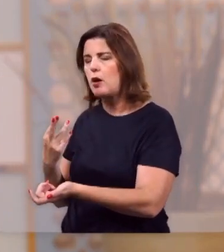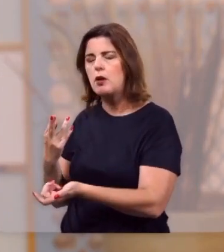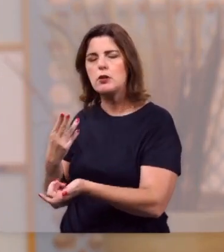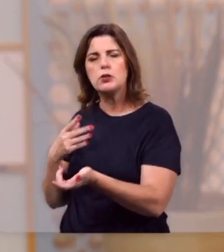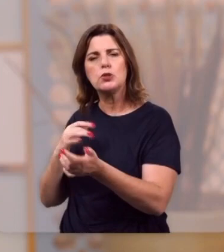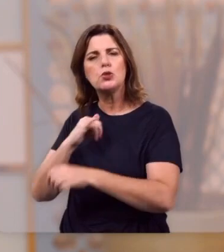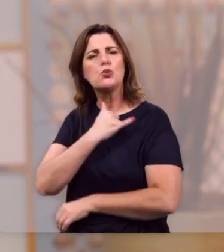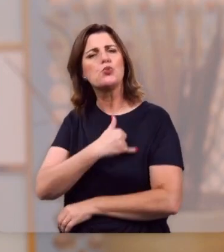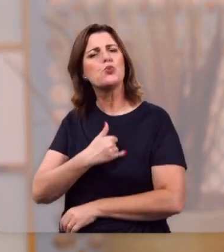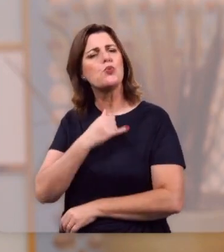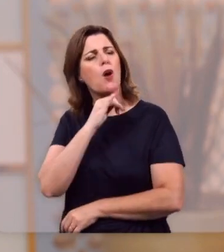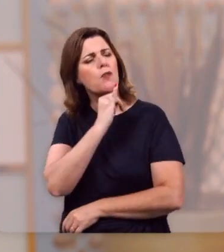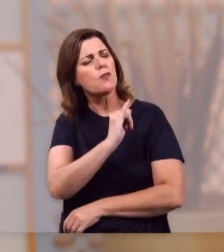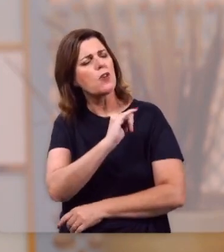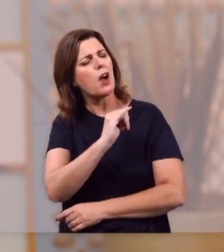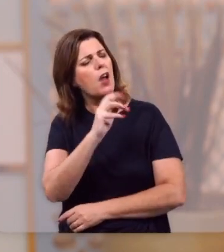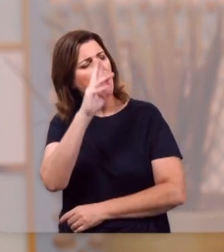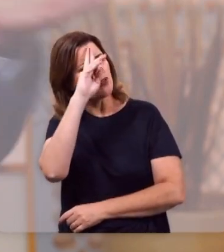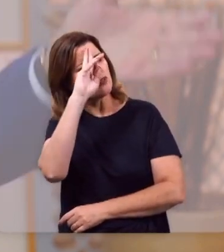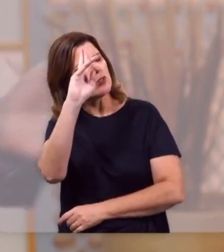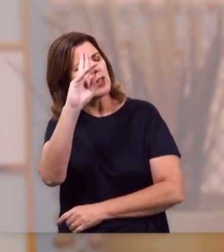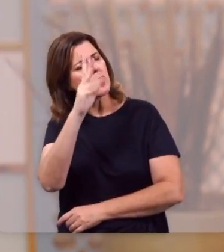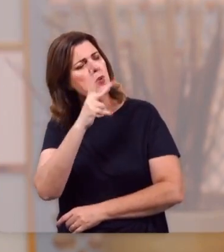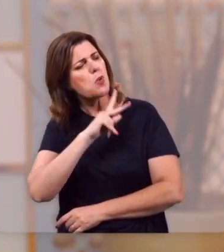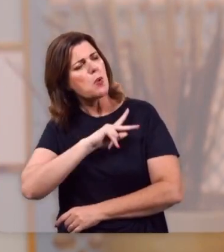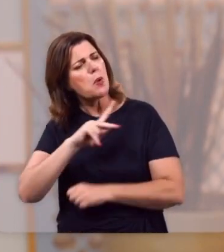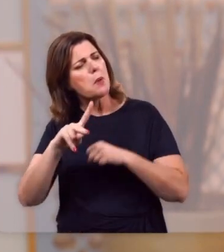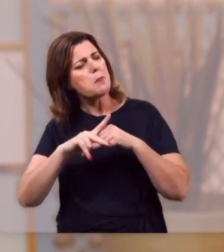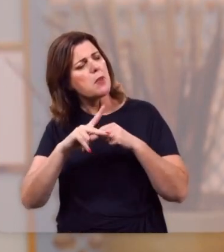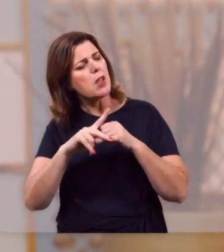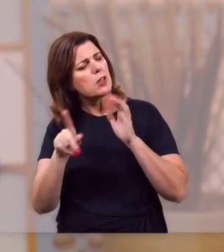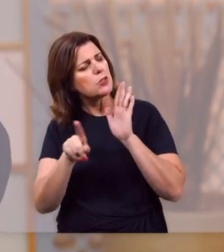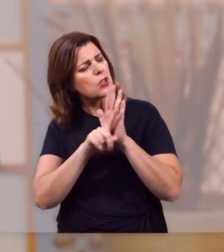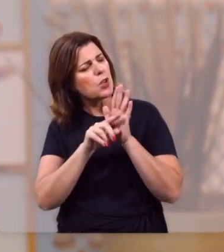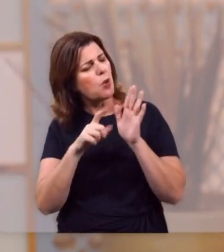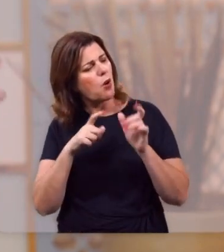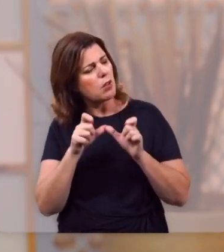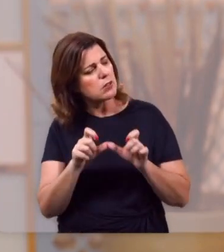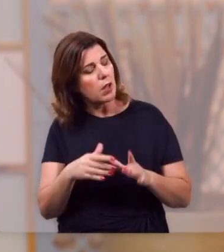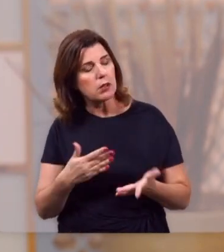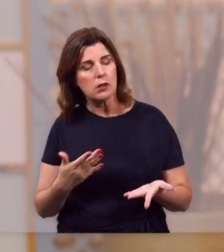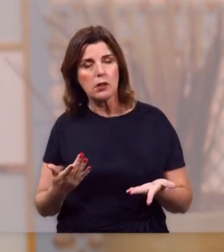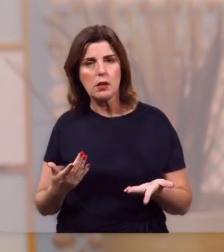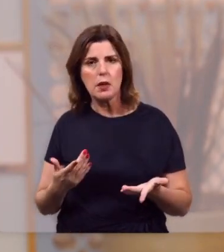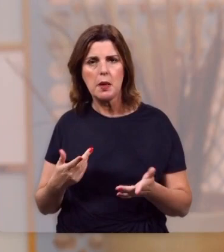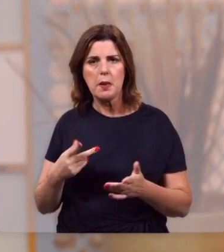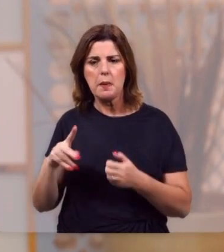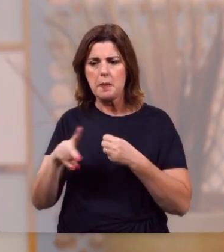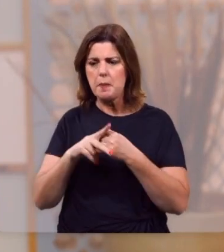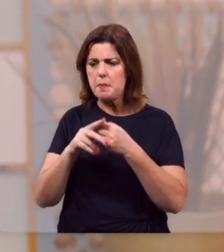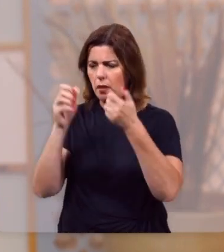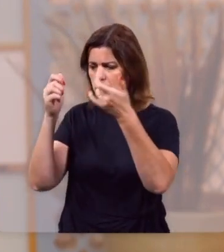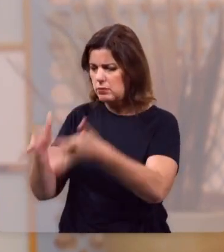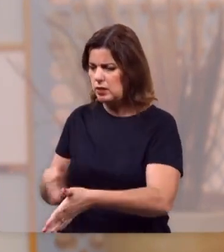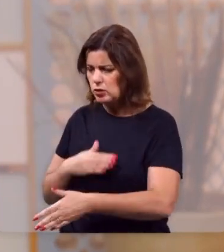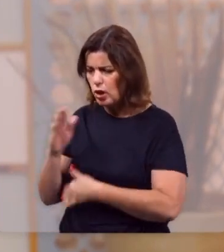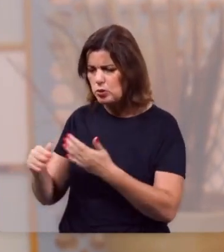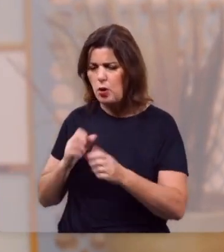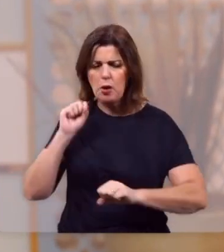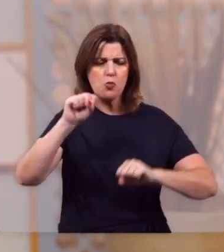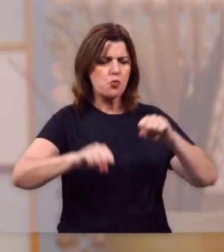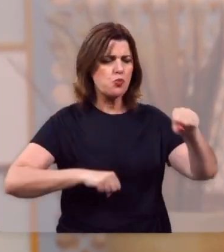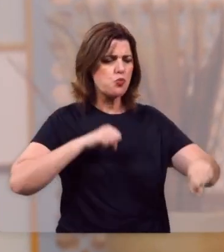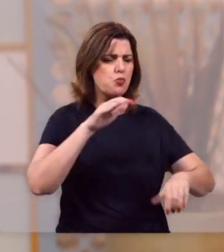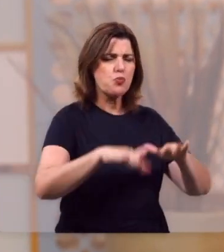Pedro. Ele chegou, Ele está aqui. E Pedro larga o barco, as redes, os peixes, nada